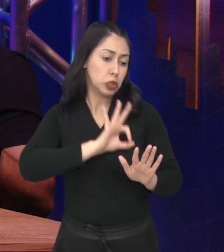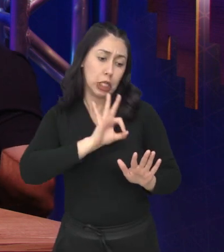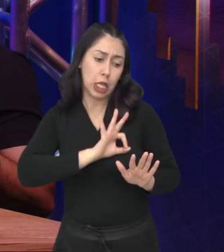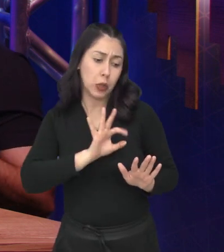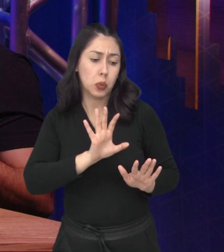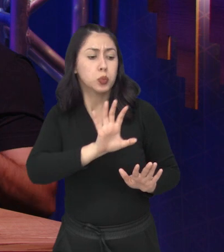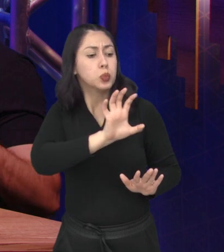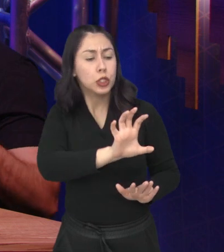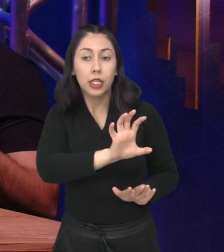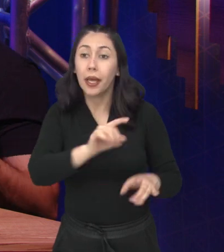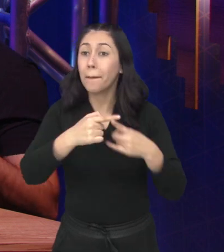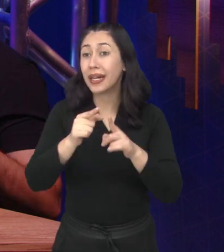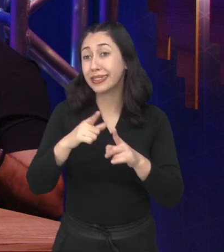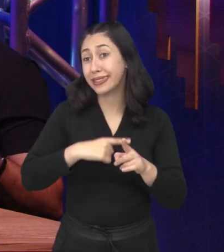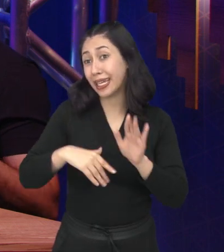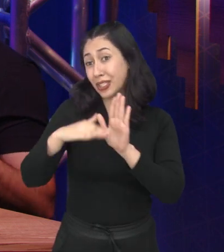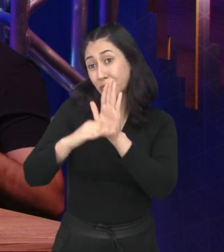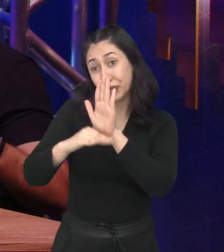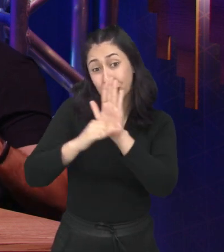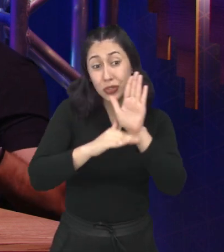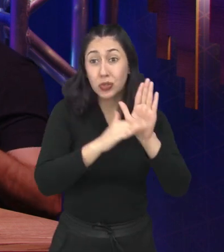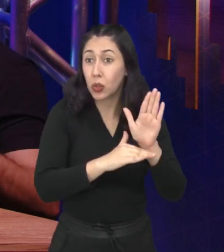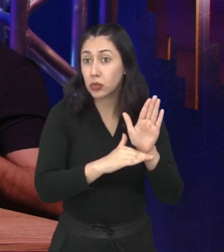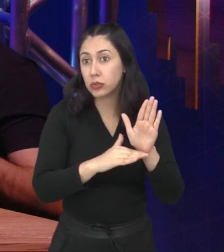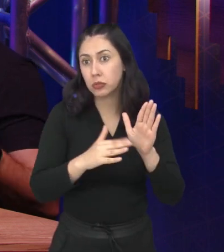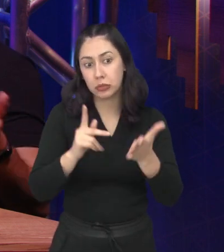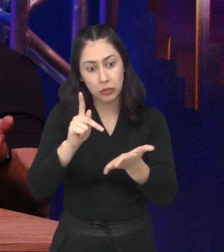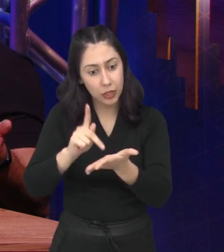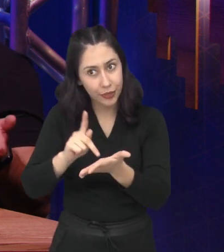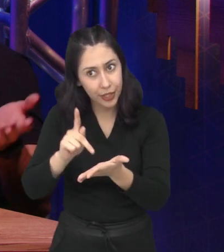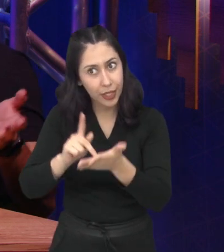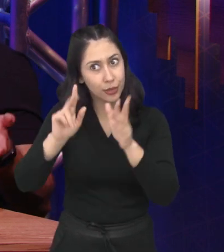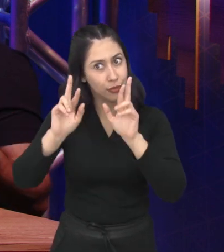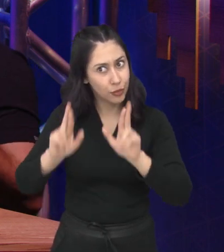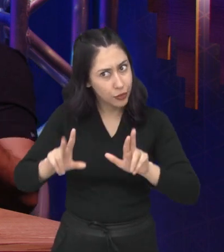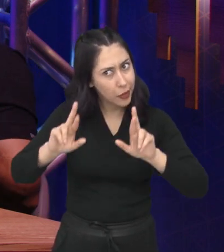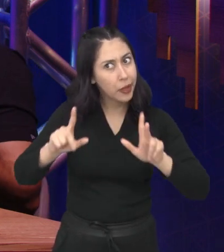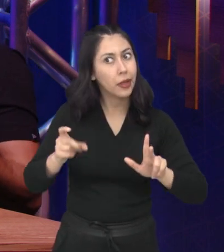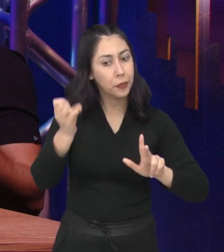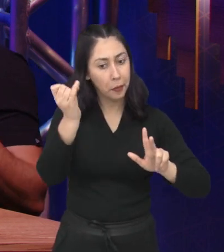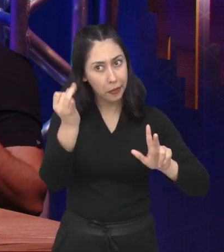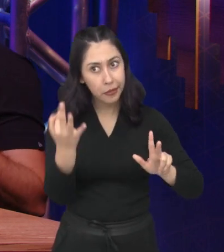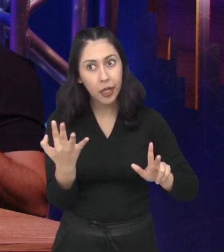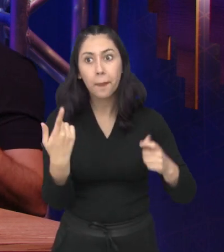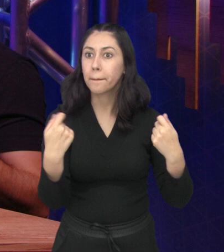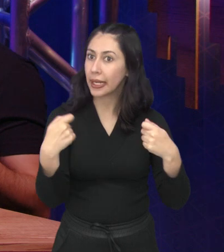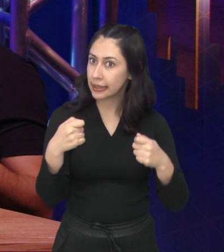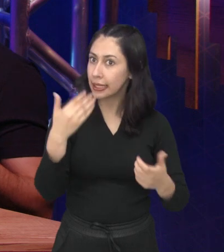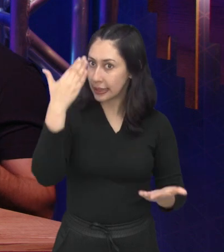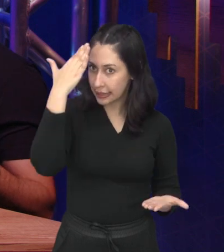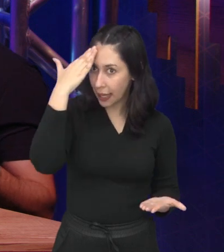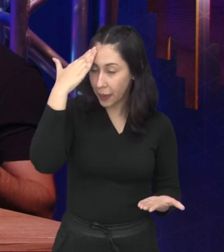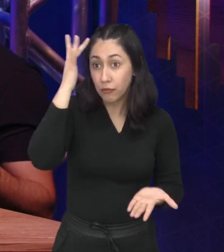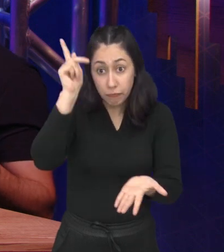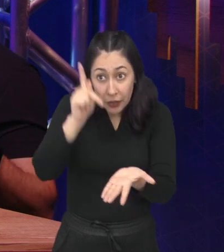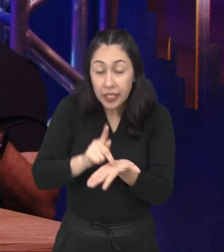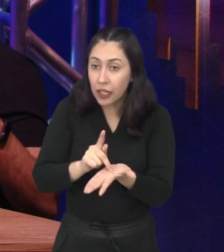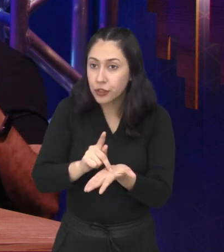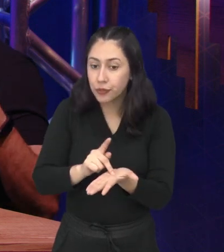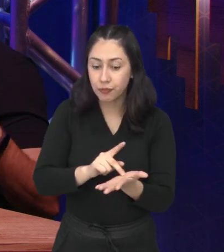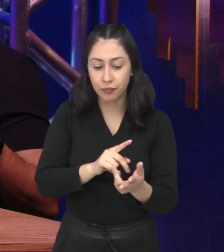putz, ganhou um salário mínimo, mas tem os descontos, não sei o que, acaba que não vai ser exatamente isso. Então, conheça a sua renda